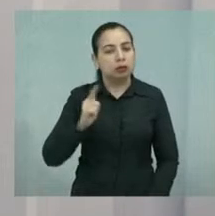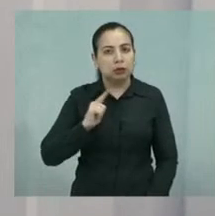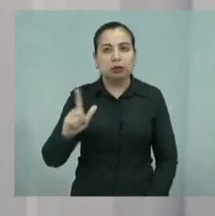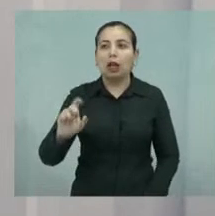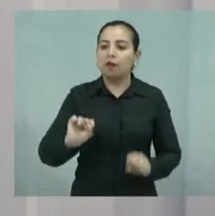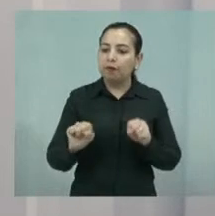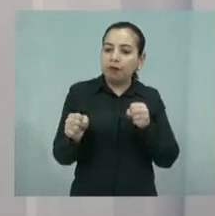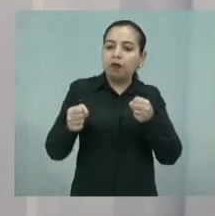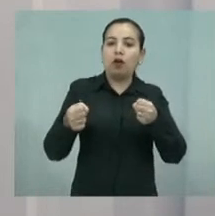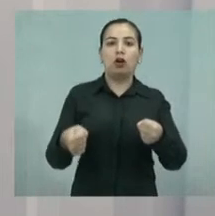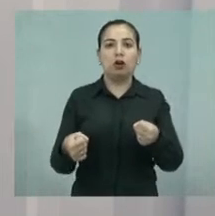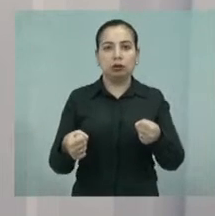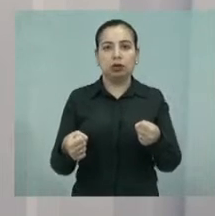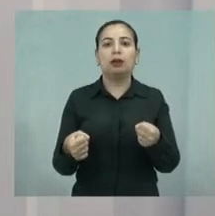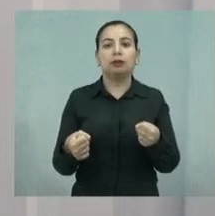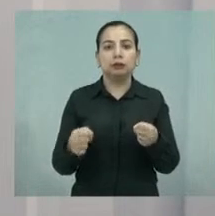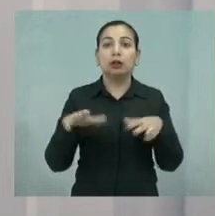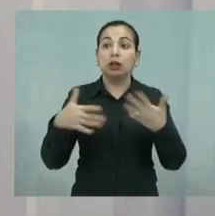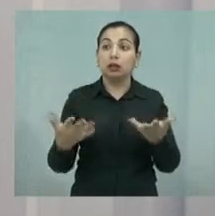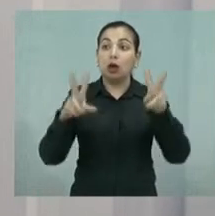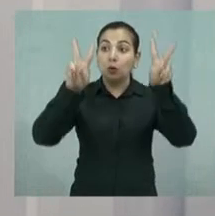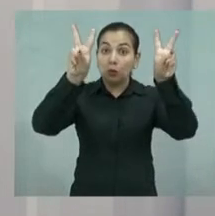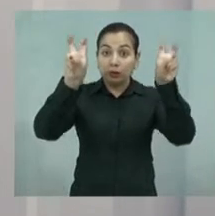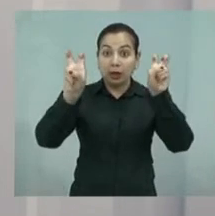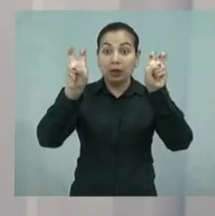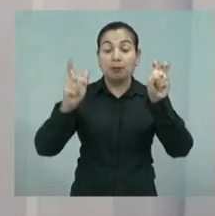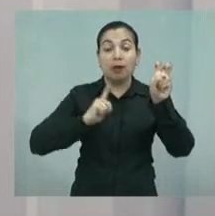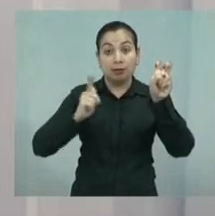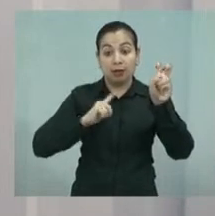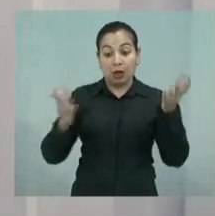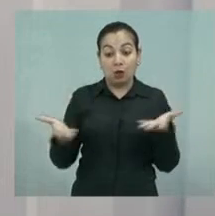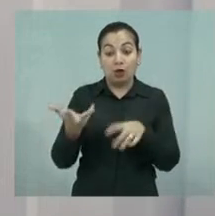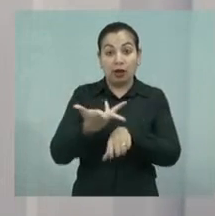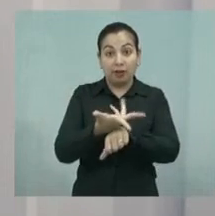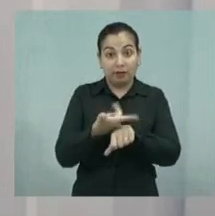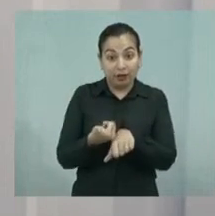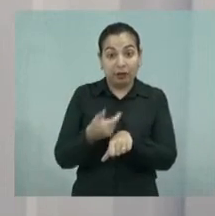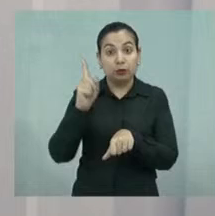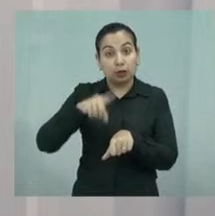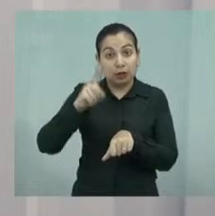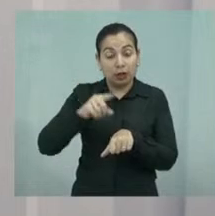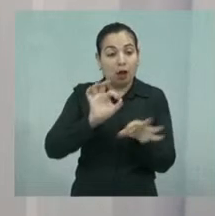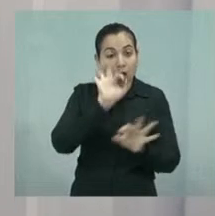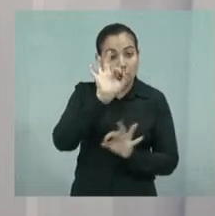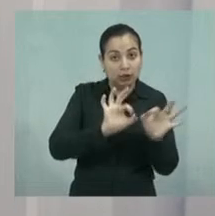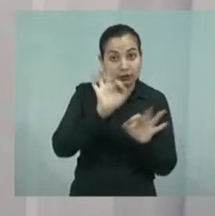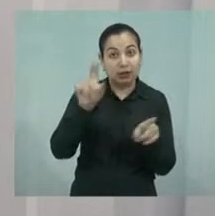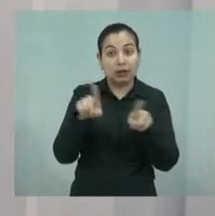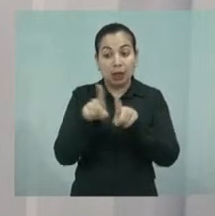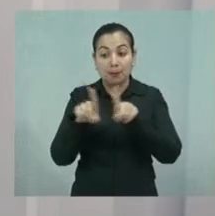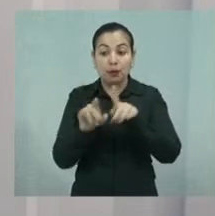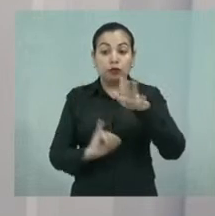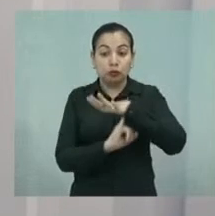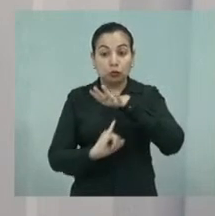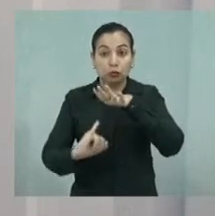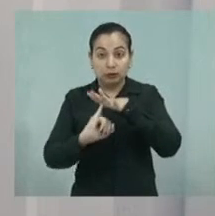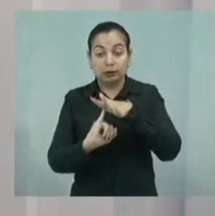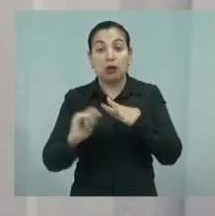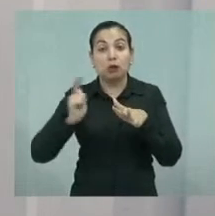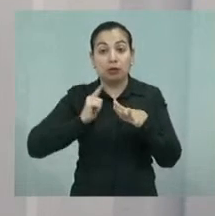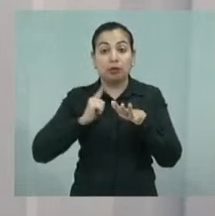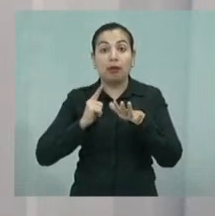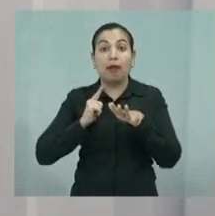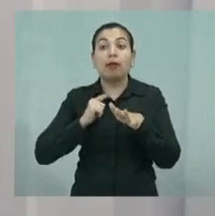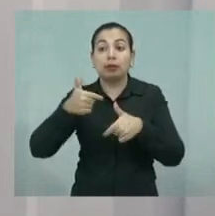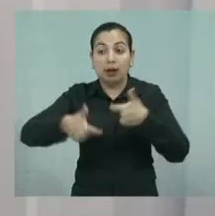esse tema trazido para o evento dessa natureza, através dos organizadores, das instituições que estão por